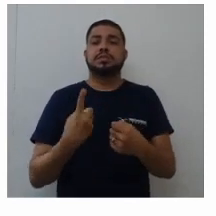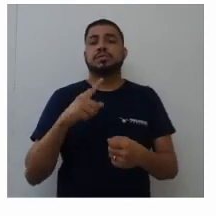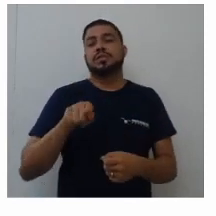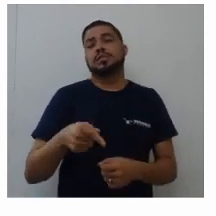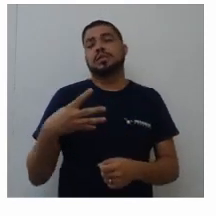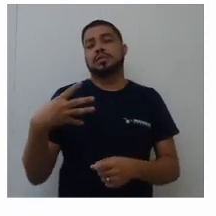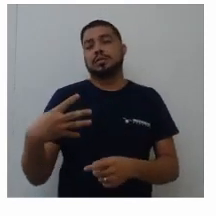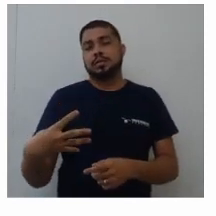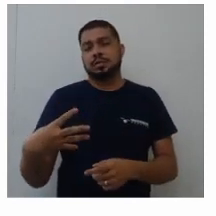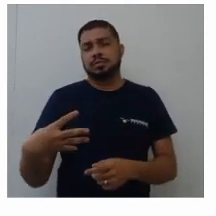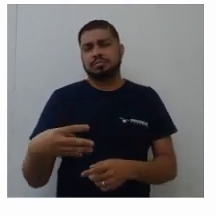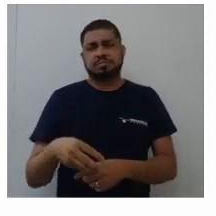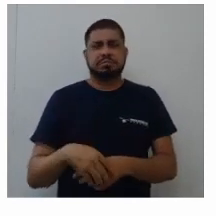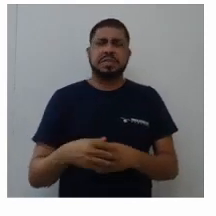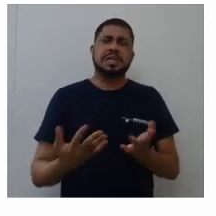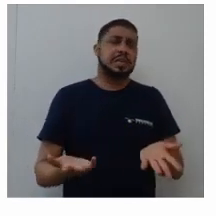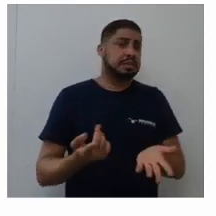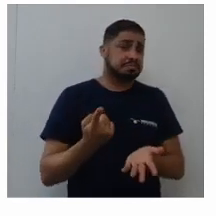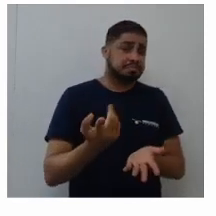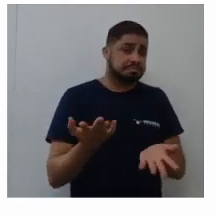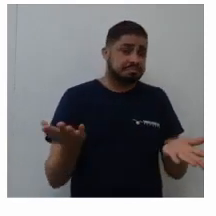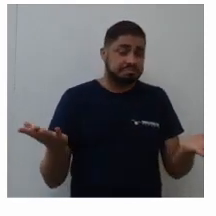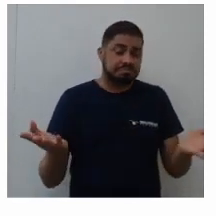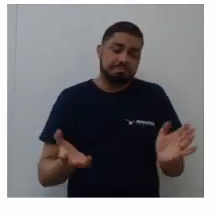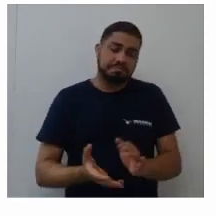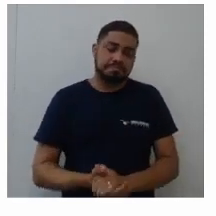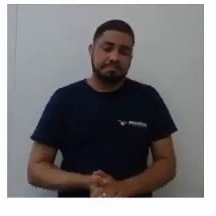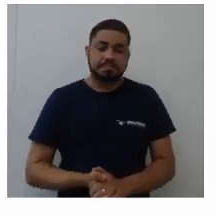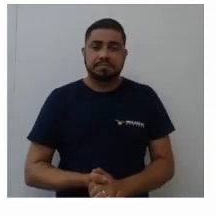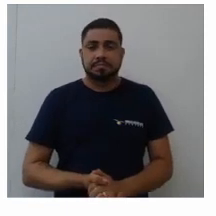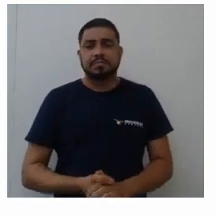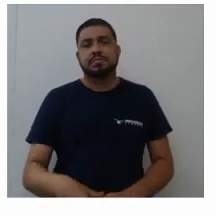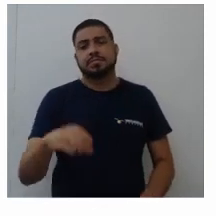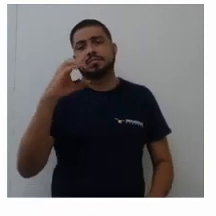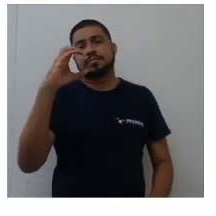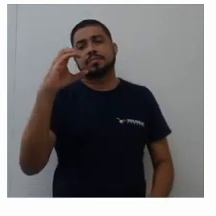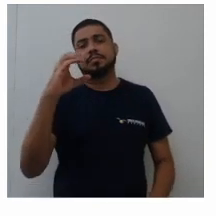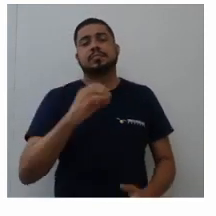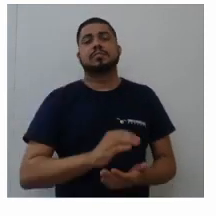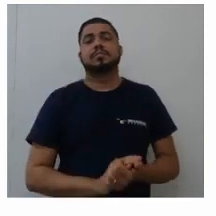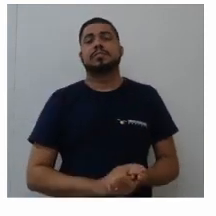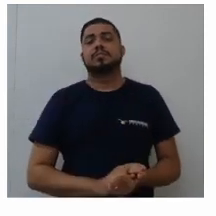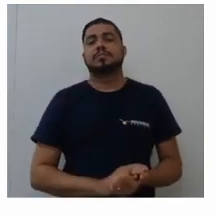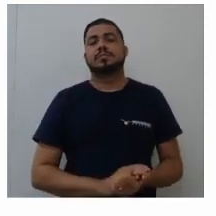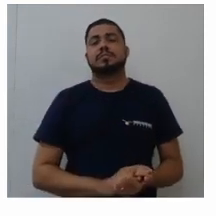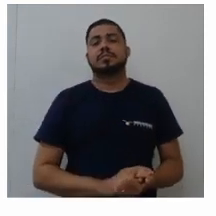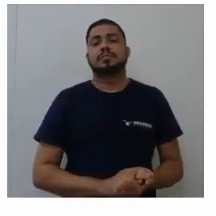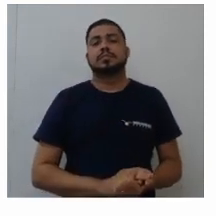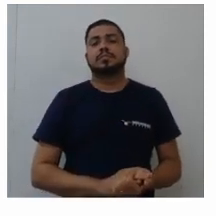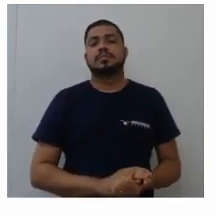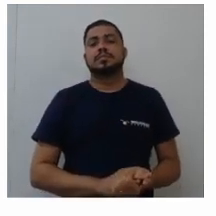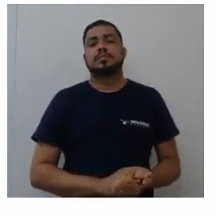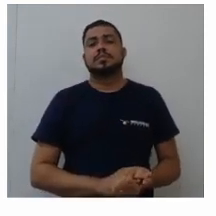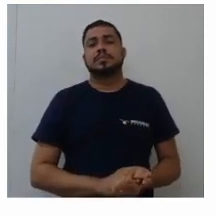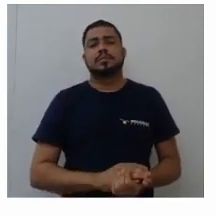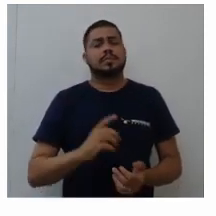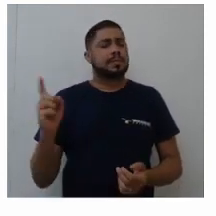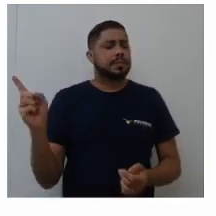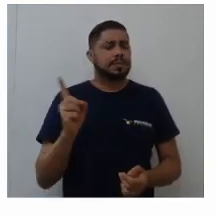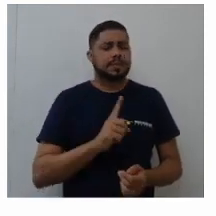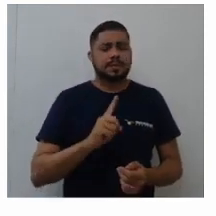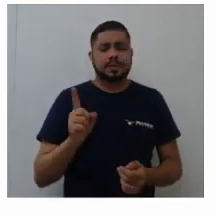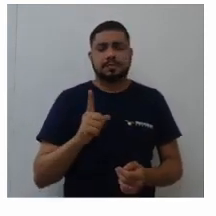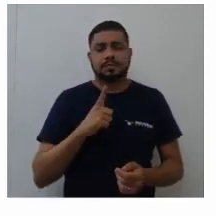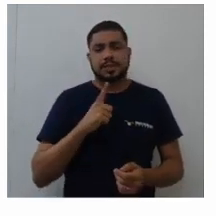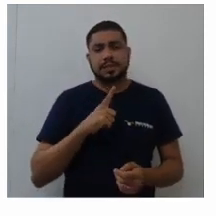1,4. Será que é isso, cara? Alternativa C. Vamos lá. Não